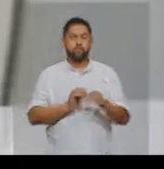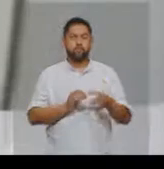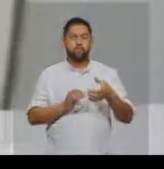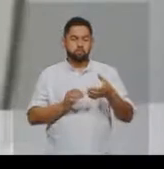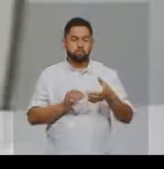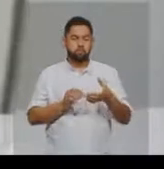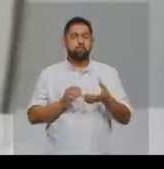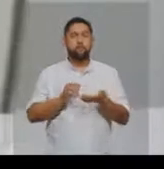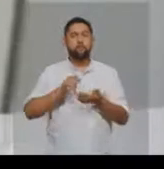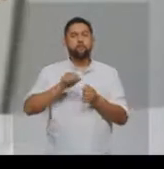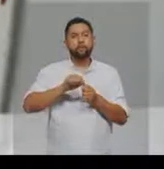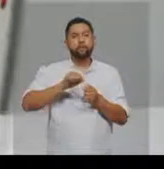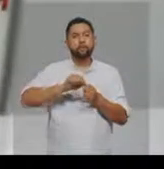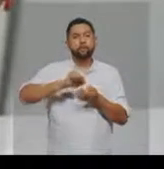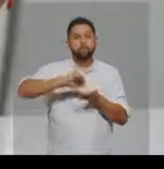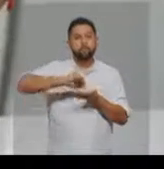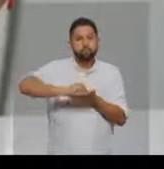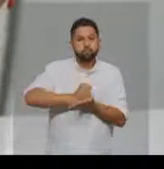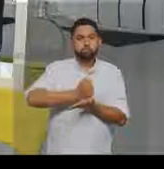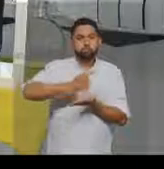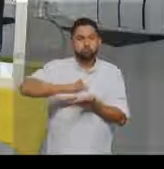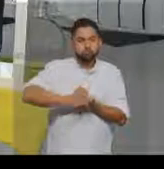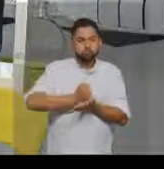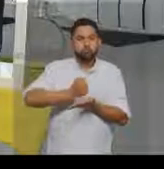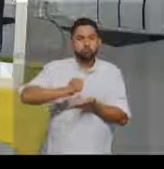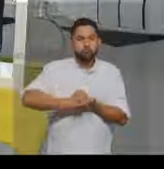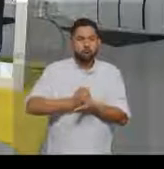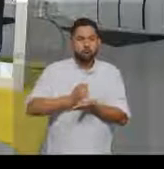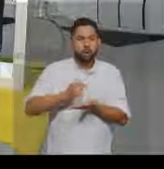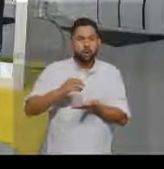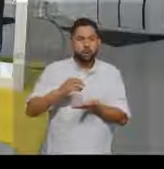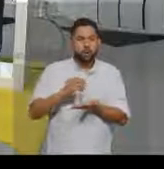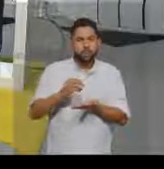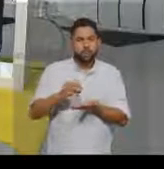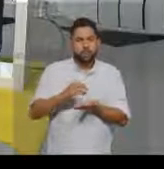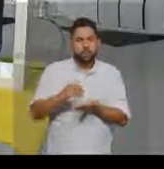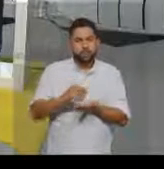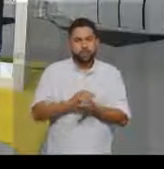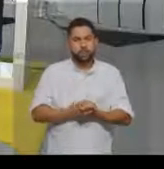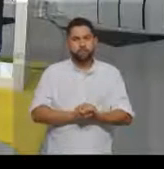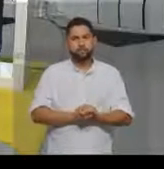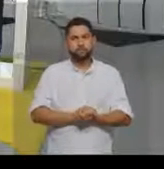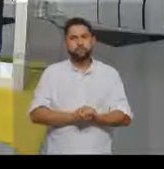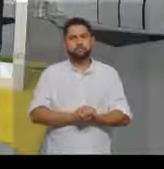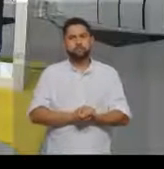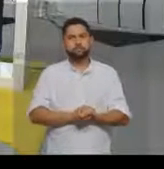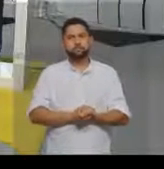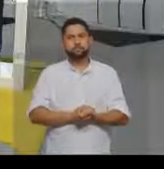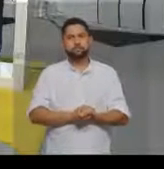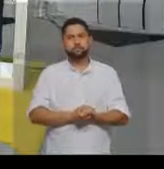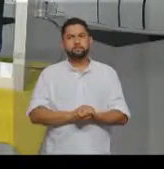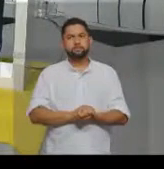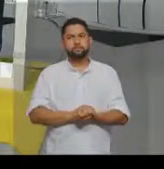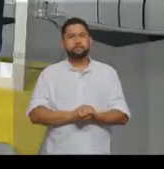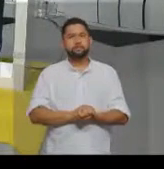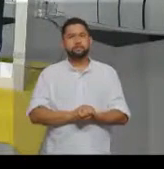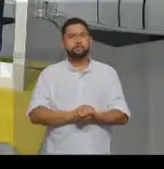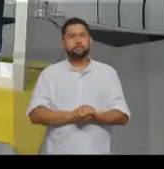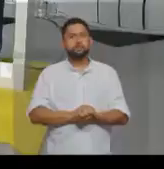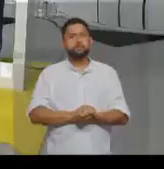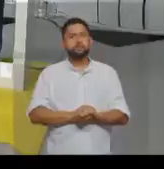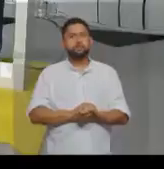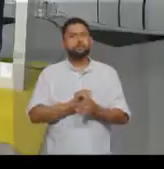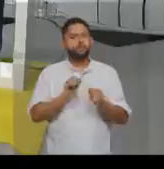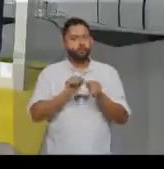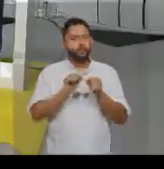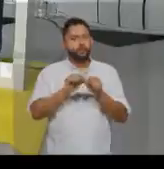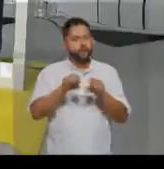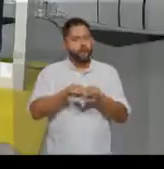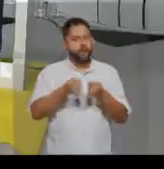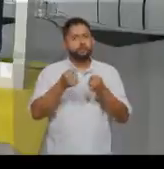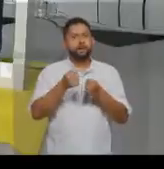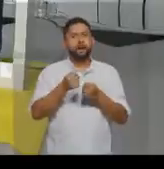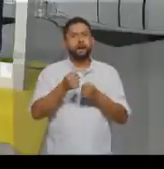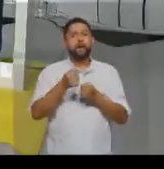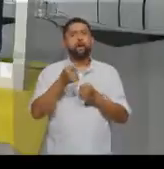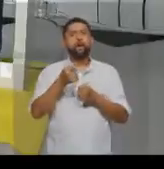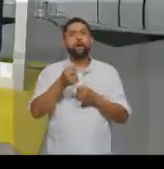esse comprimido e o outro eu vou jogar ele inteiro, tá bom? Então, aqui eu vou macerar ele, dar uma quebrada primeiro,